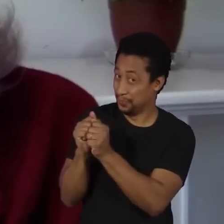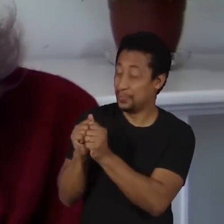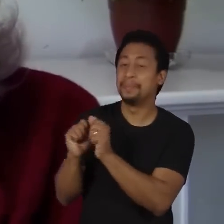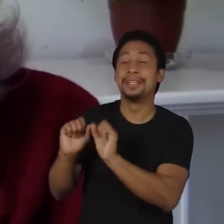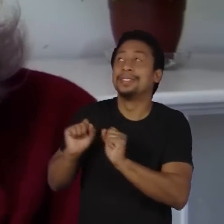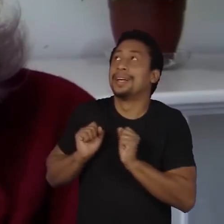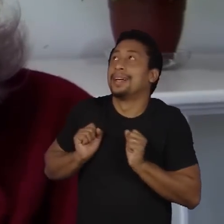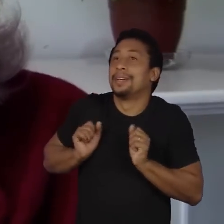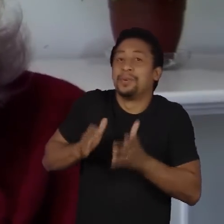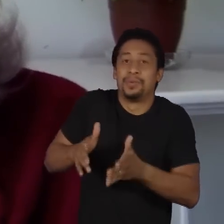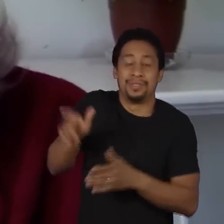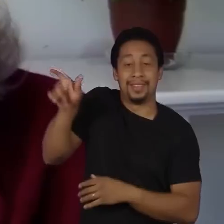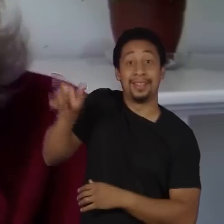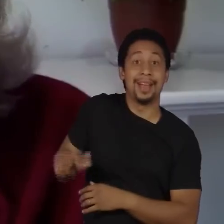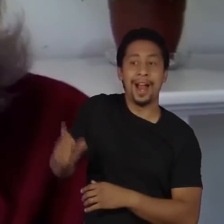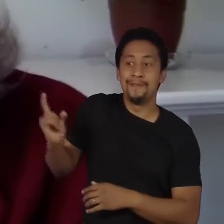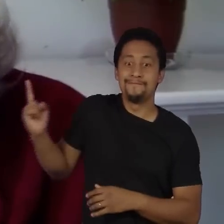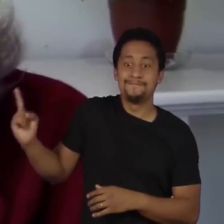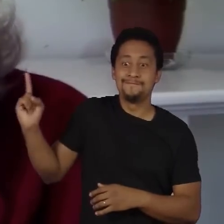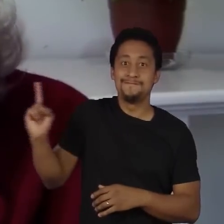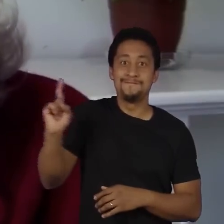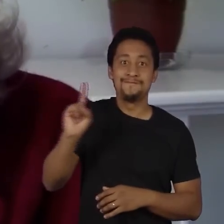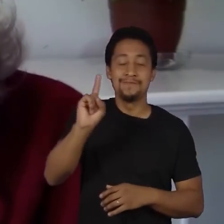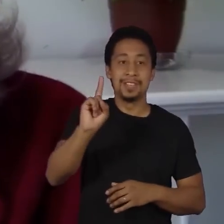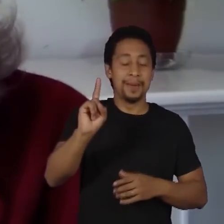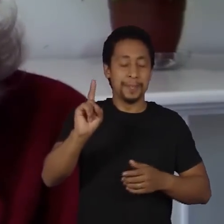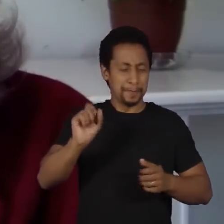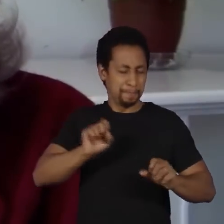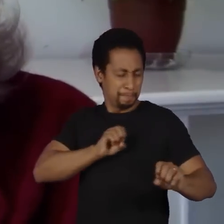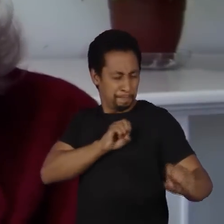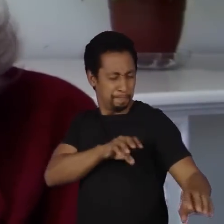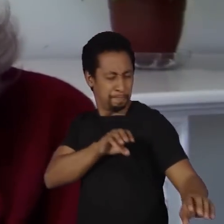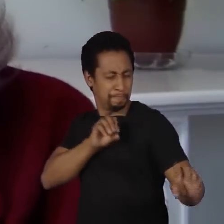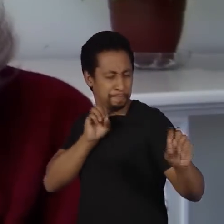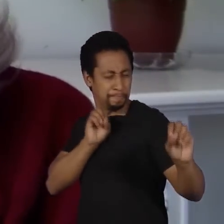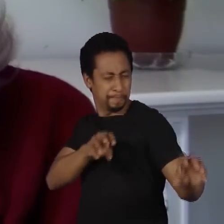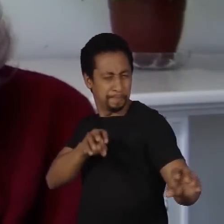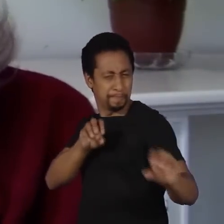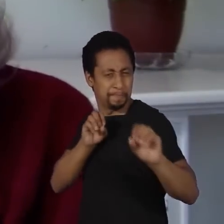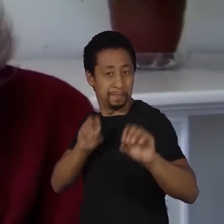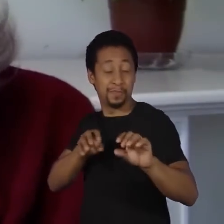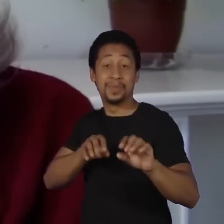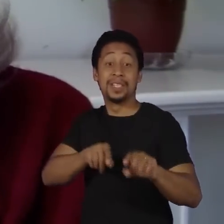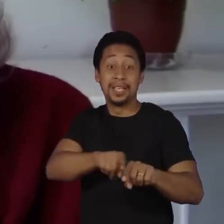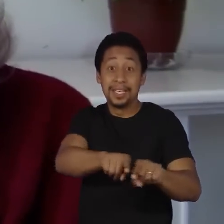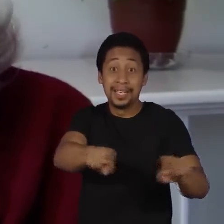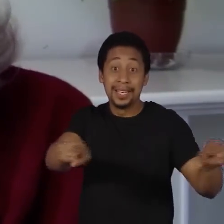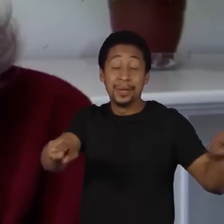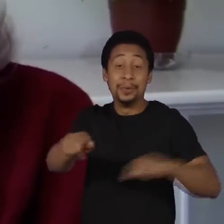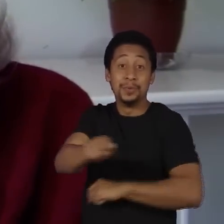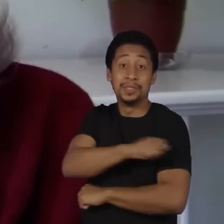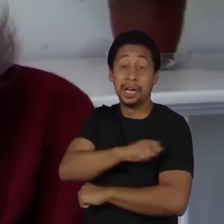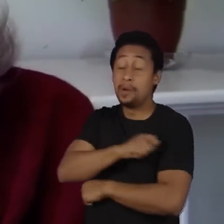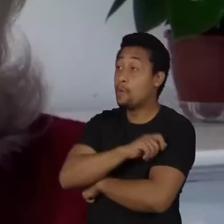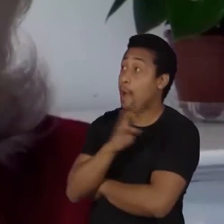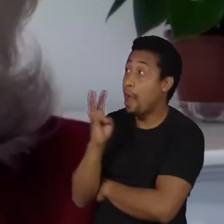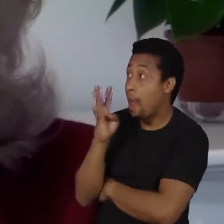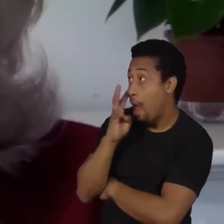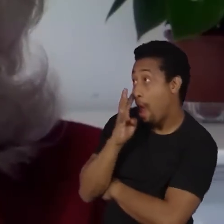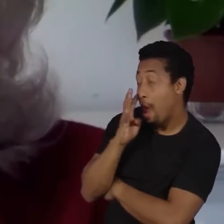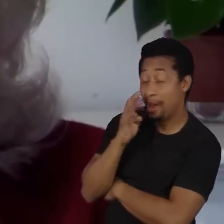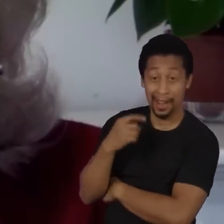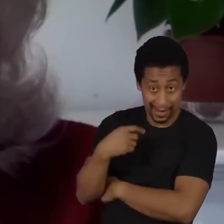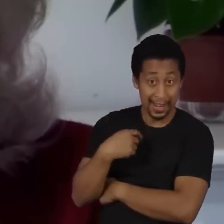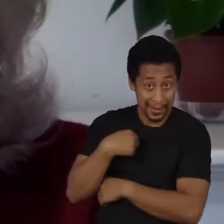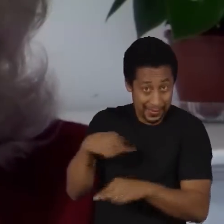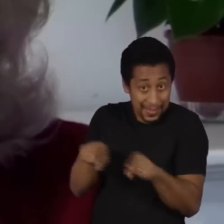atitude, vamos dizer assim, de total entrega para o que ela fazia. Os alunos eram fascinados, inclusive eu. Eu me